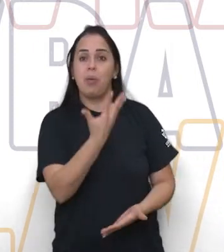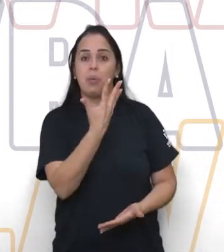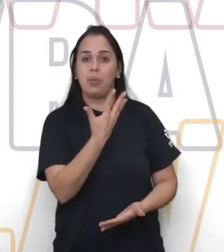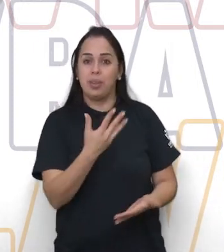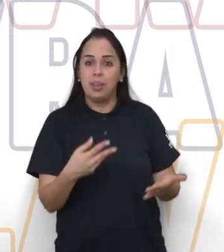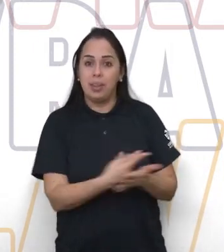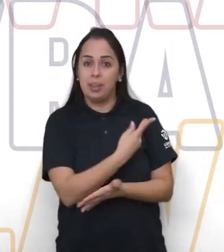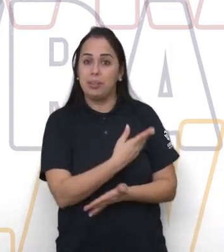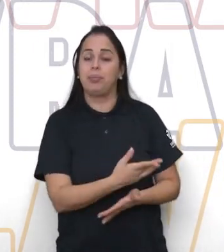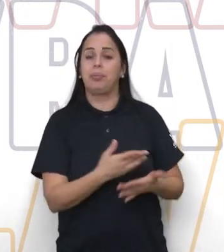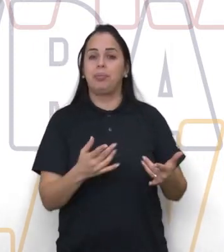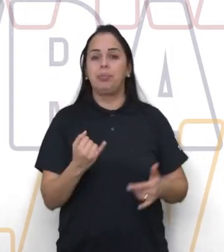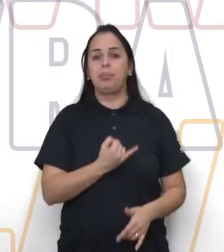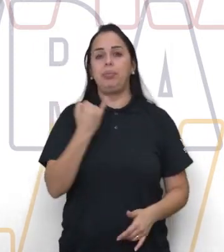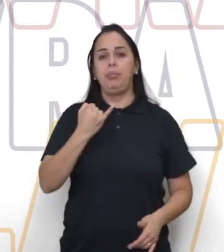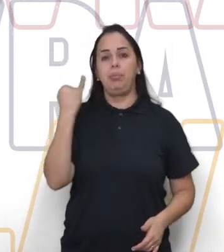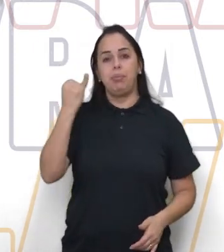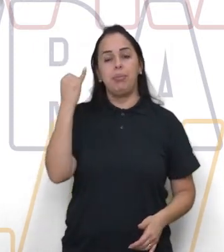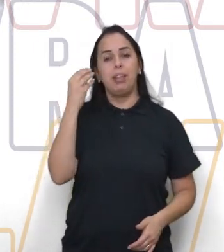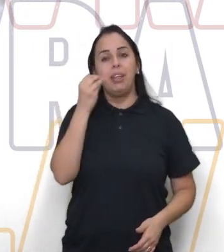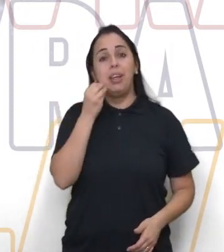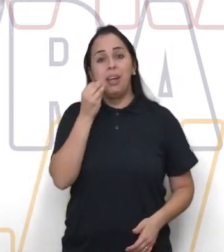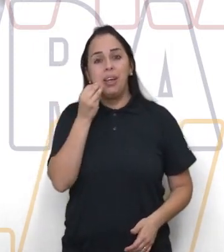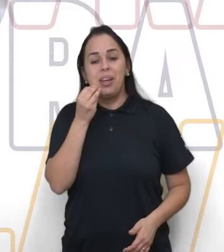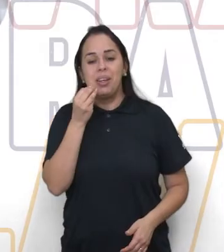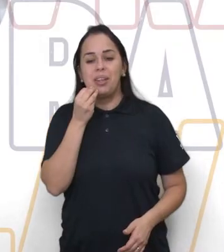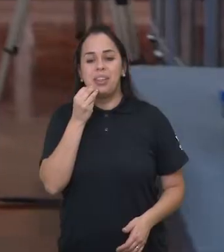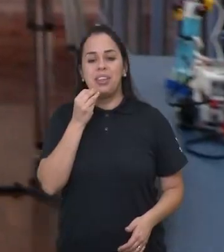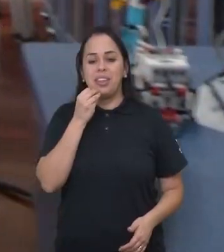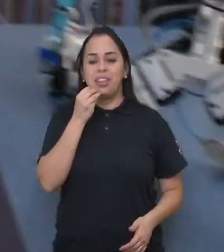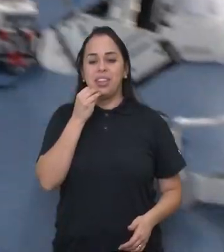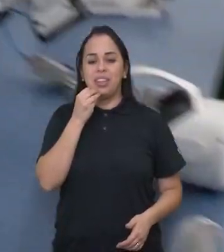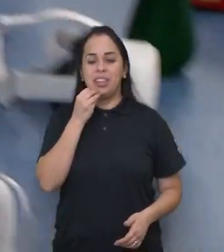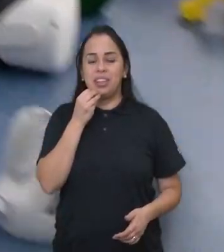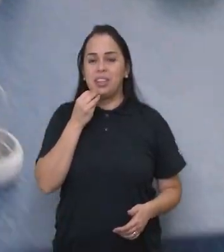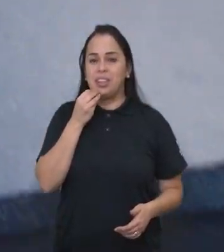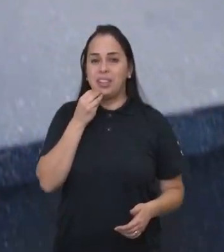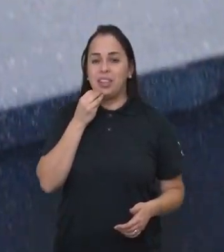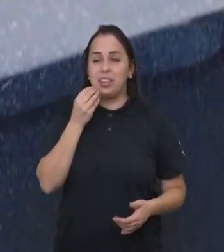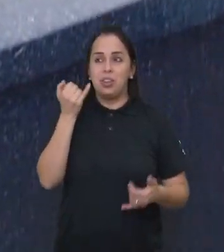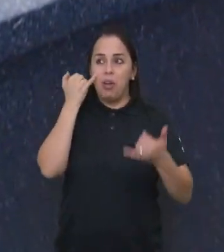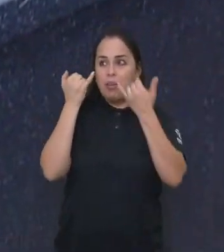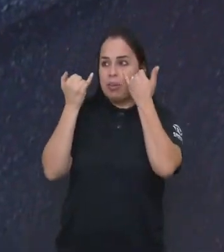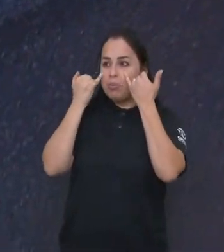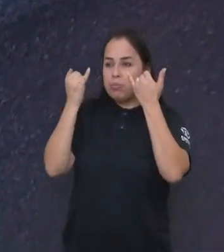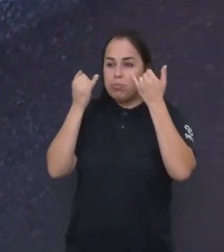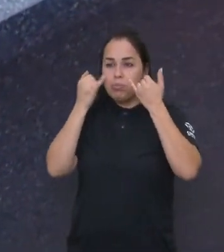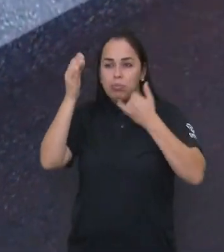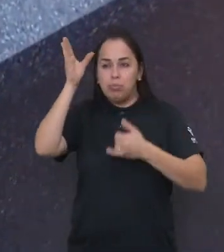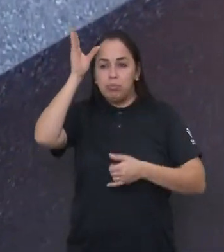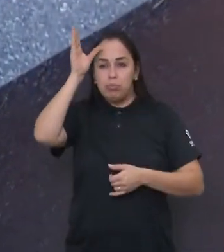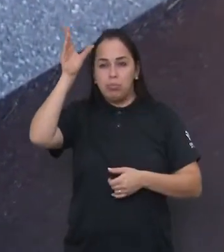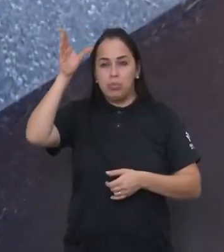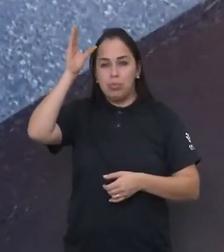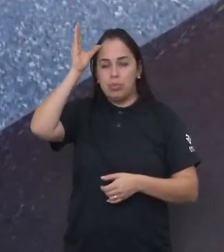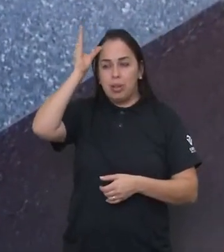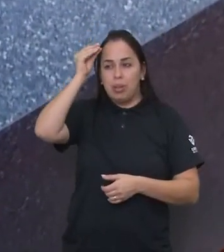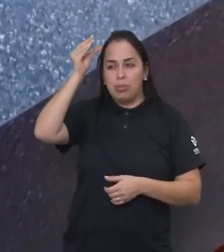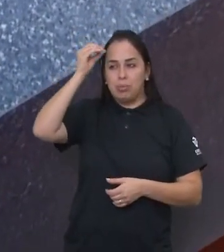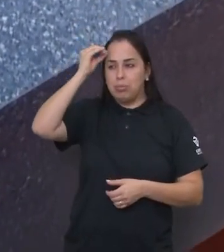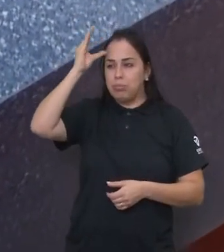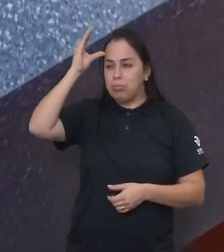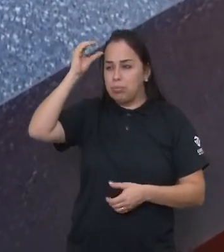na é muito importante essas oportunidades dessas informações que